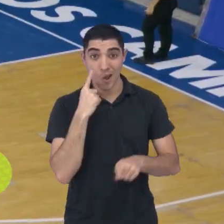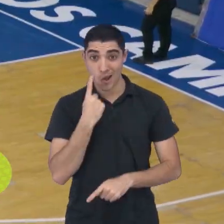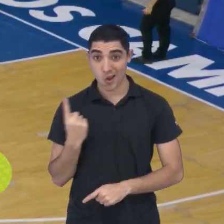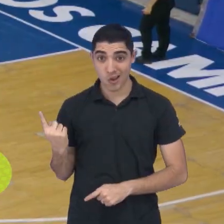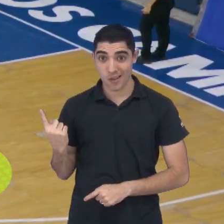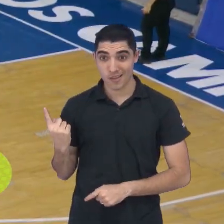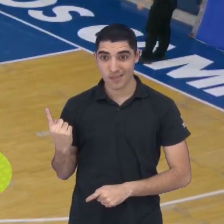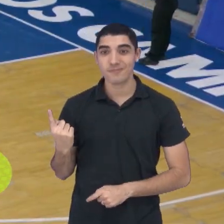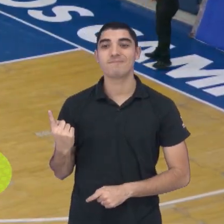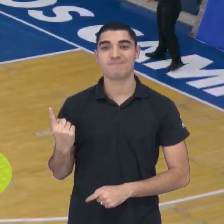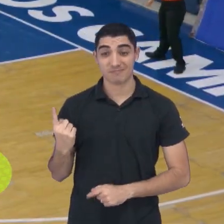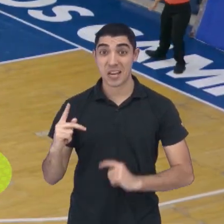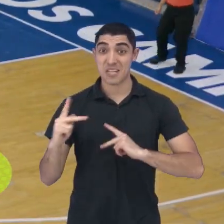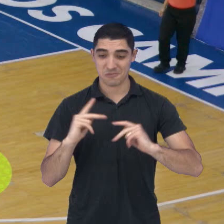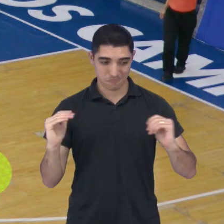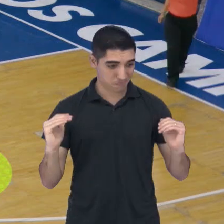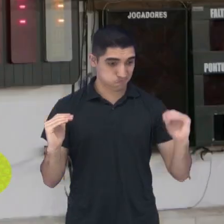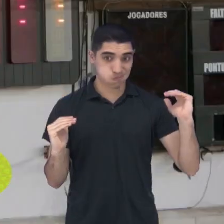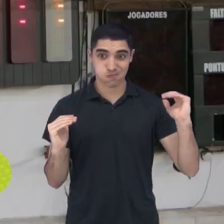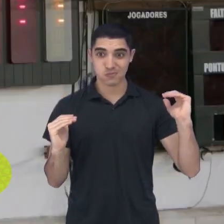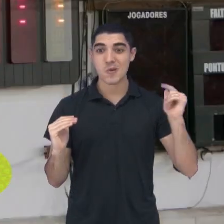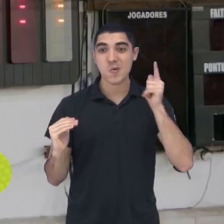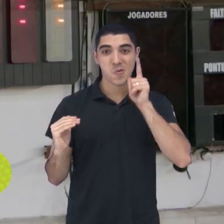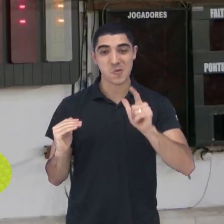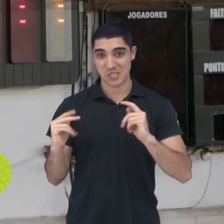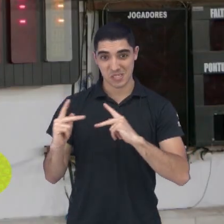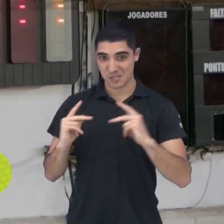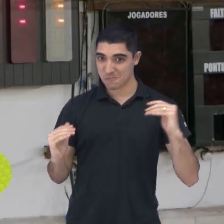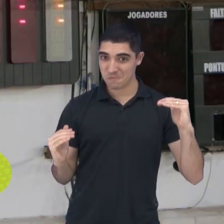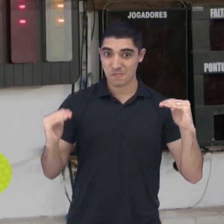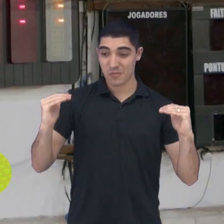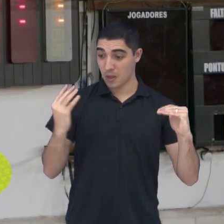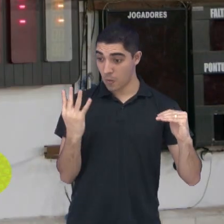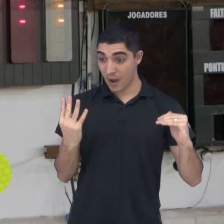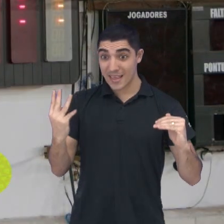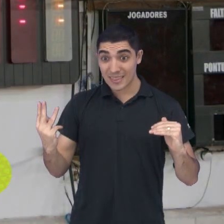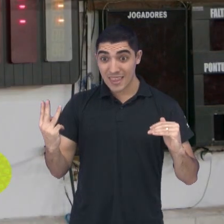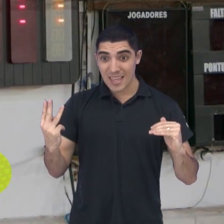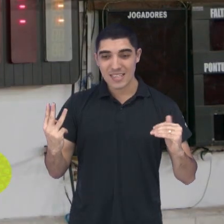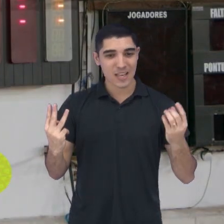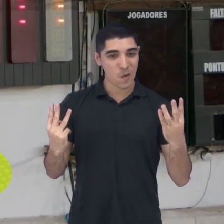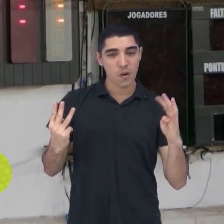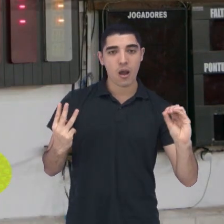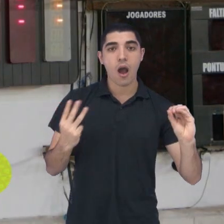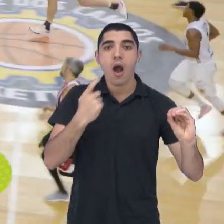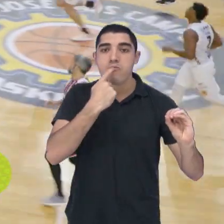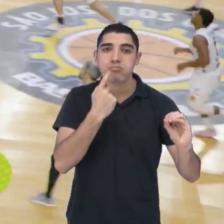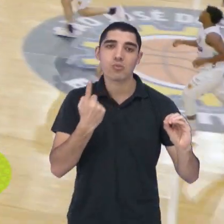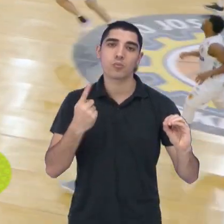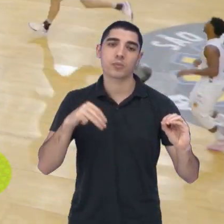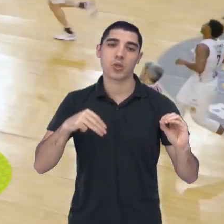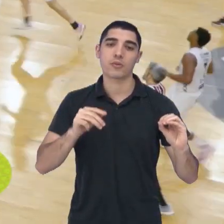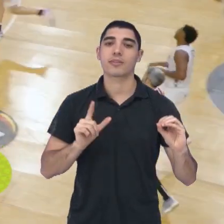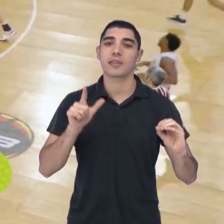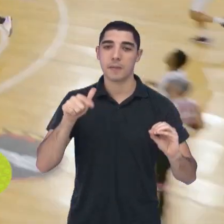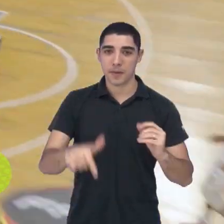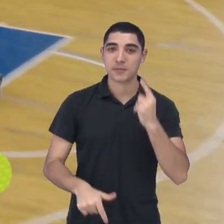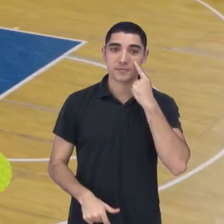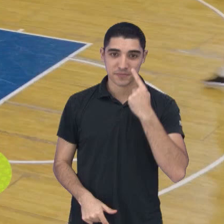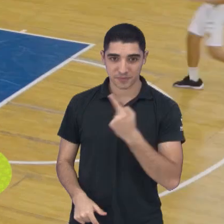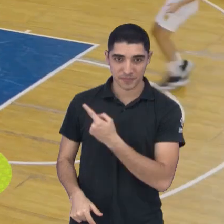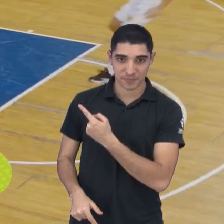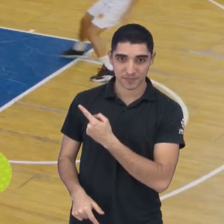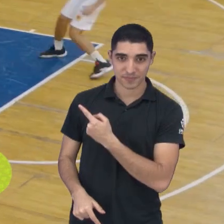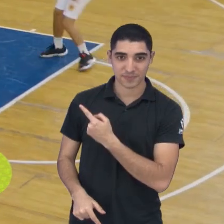o São José passou à frente. Os 3 à frente do São José duraram apenas 1 minuto e meio. E mesmo os donos da